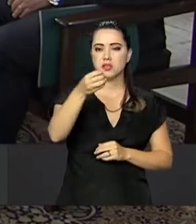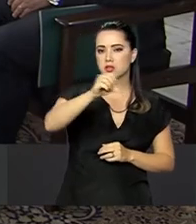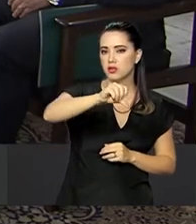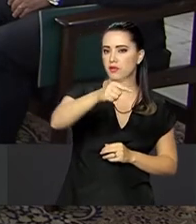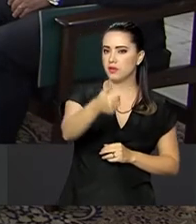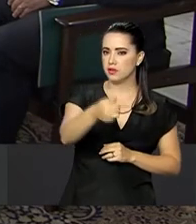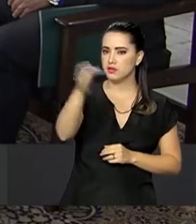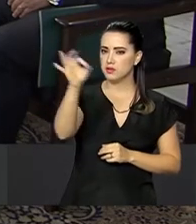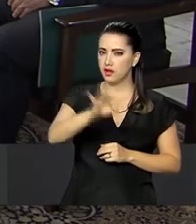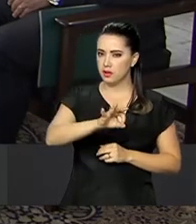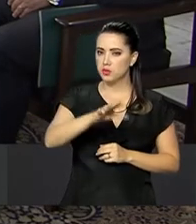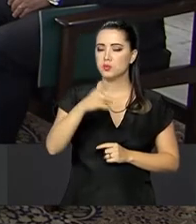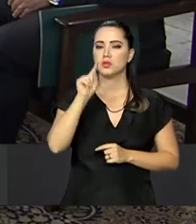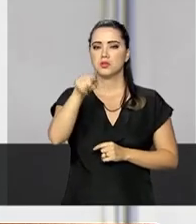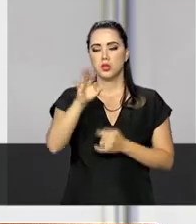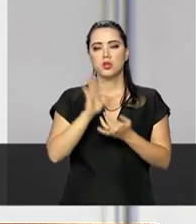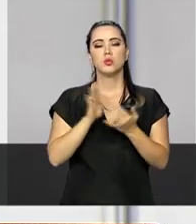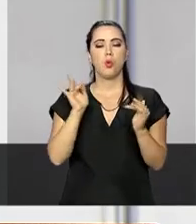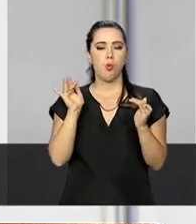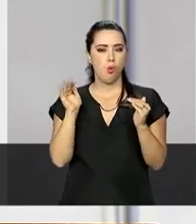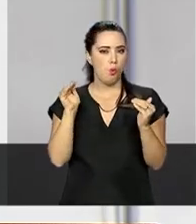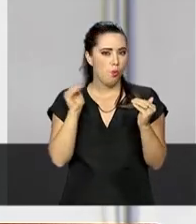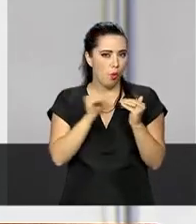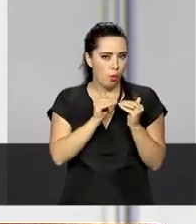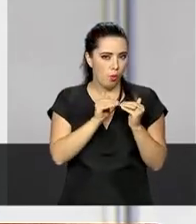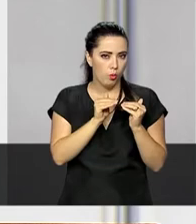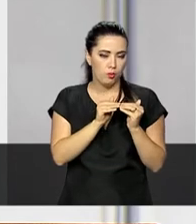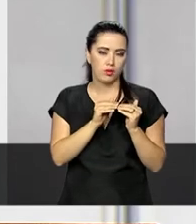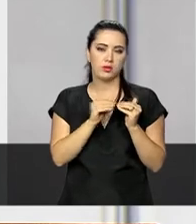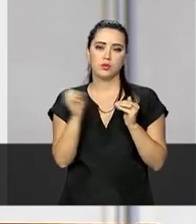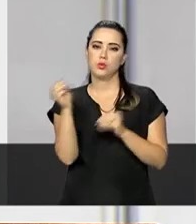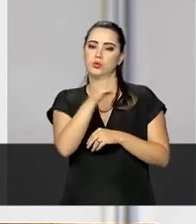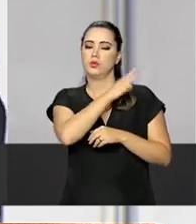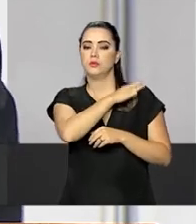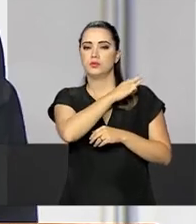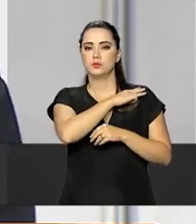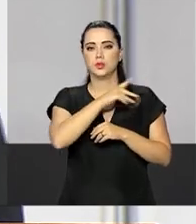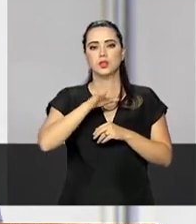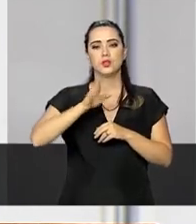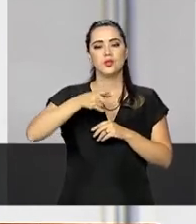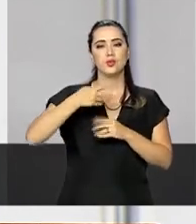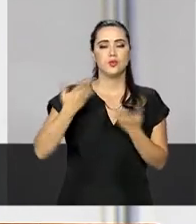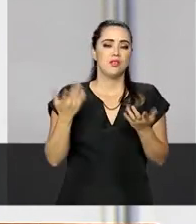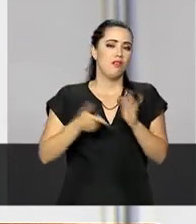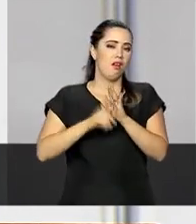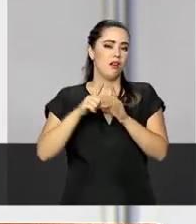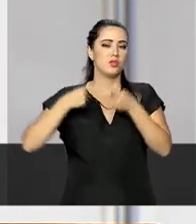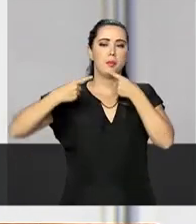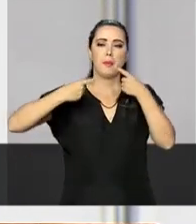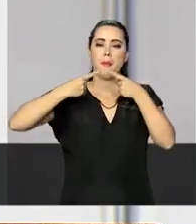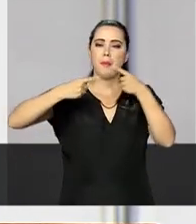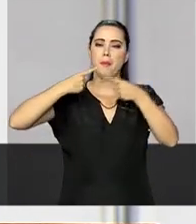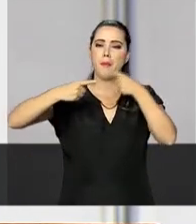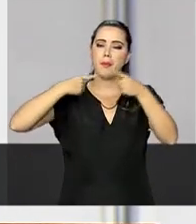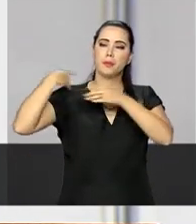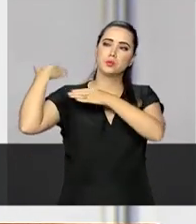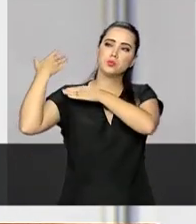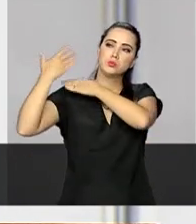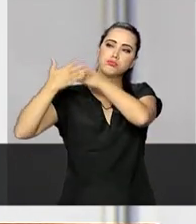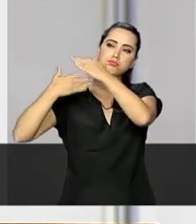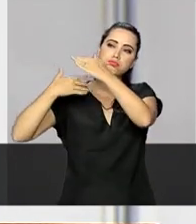educacional aprova a reforma do ensino médio foi uma reforma e se discutir há muito tempo de igual maneira agora com